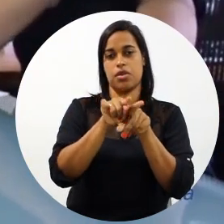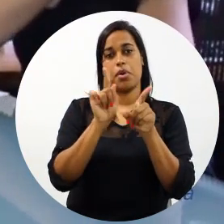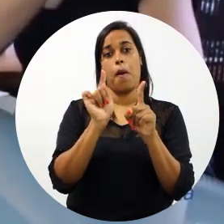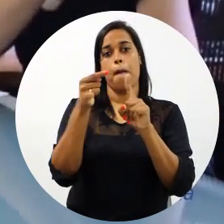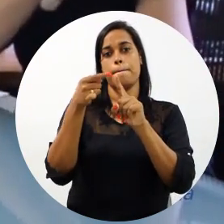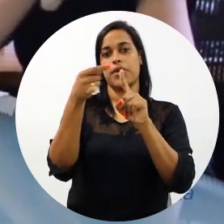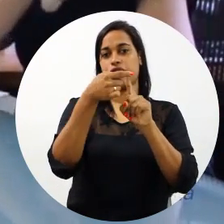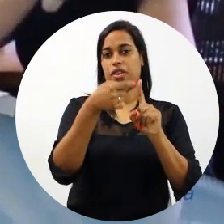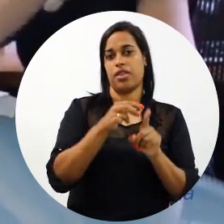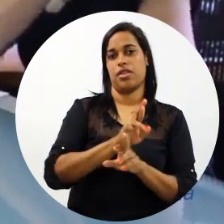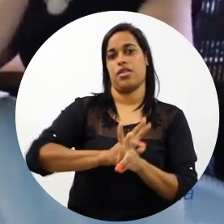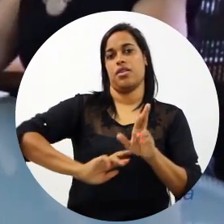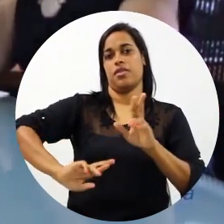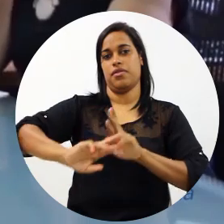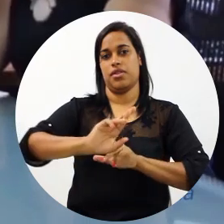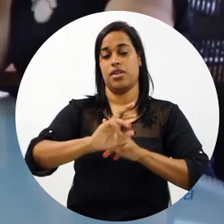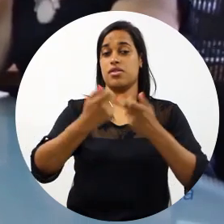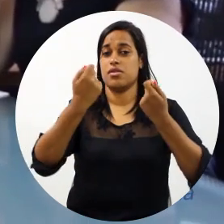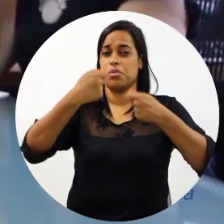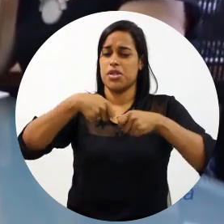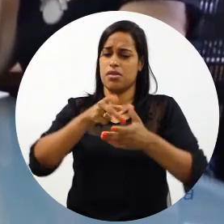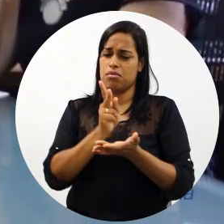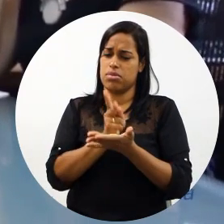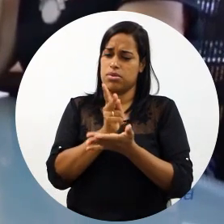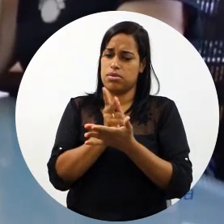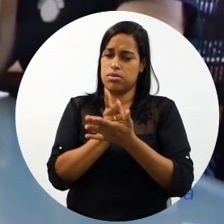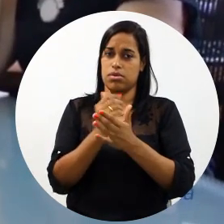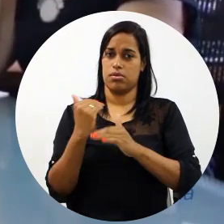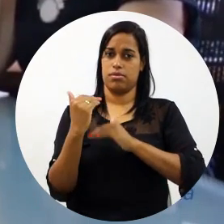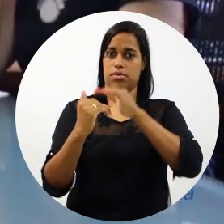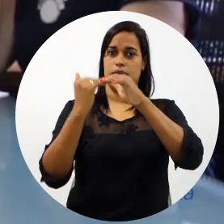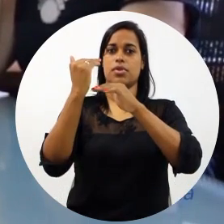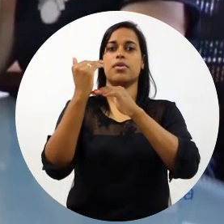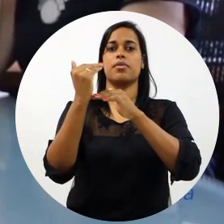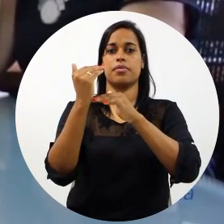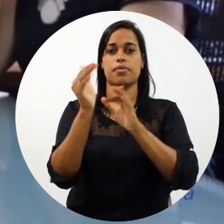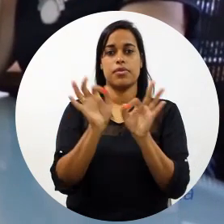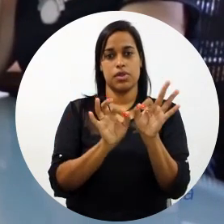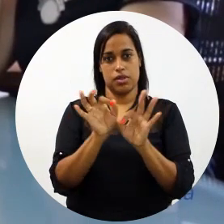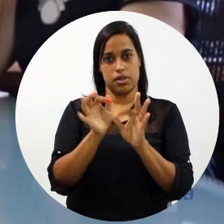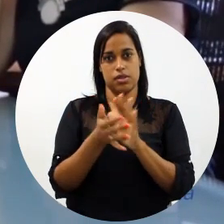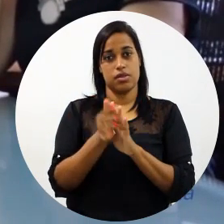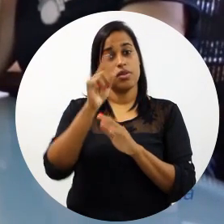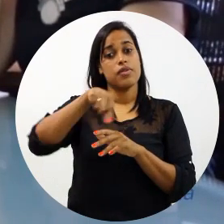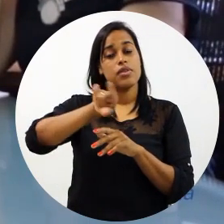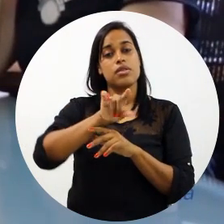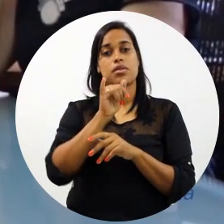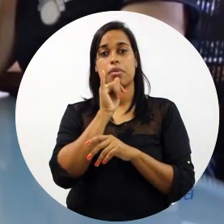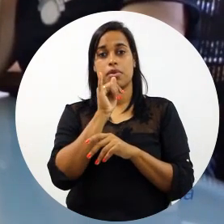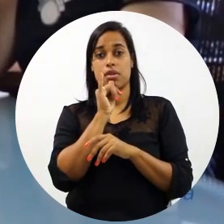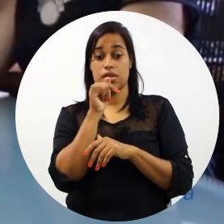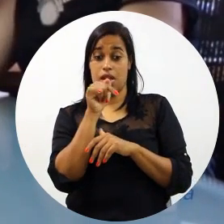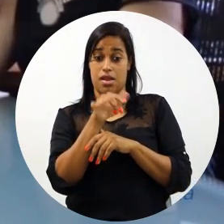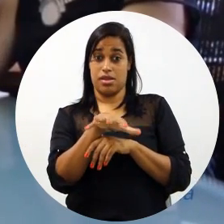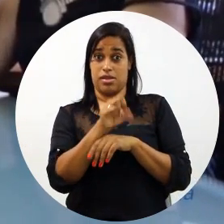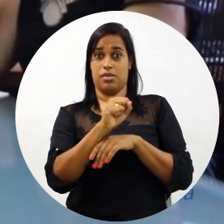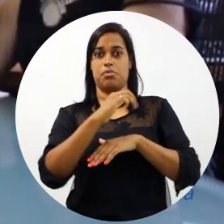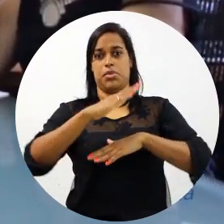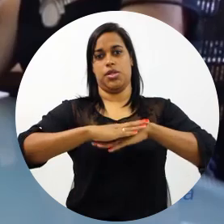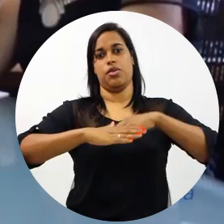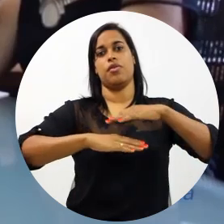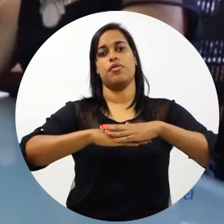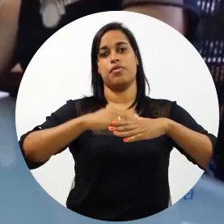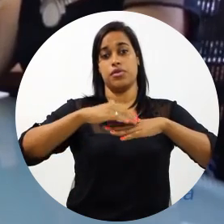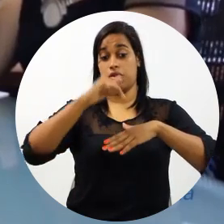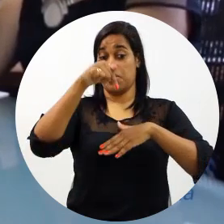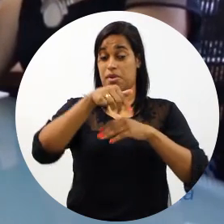objetivos diferentes que tem que andar alinhadas. Isso. Né? E aí você pega esse funcionário que está